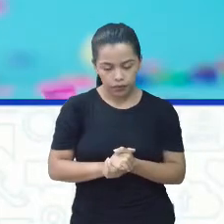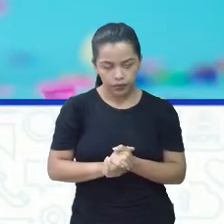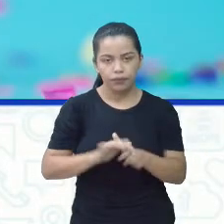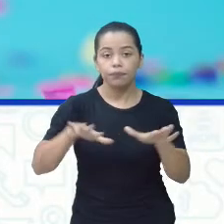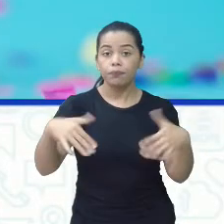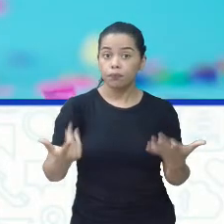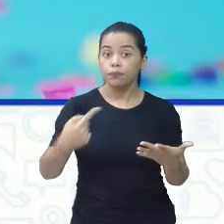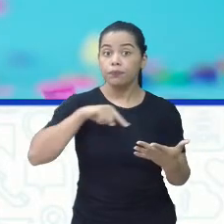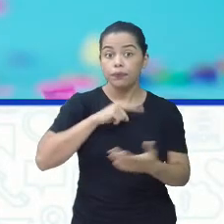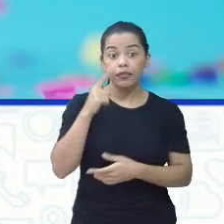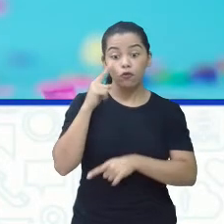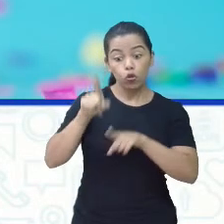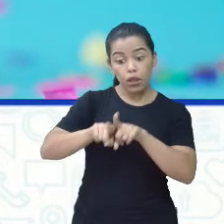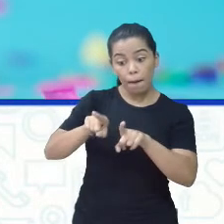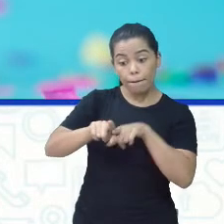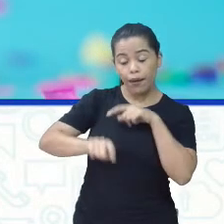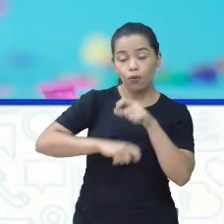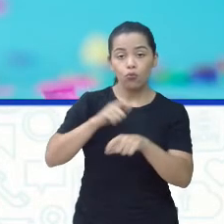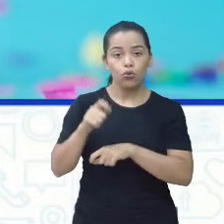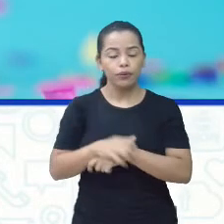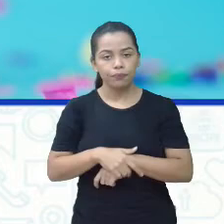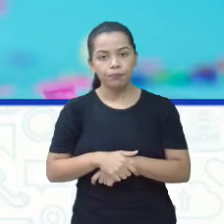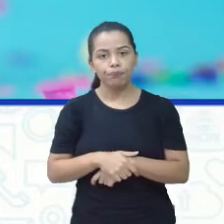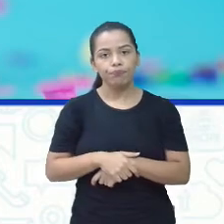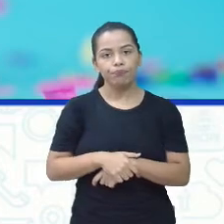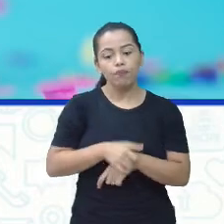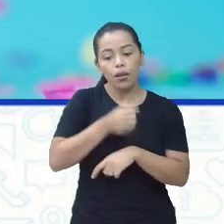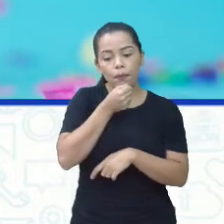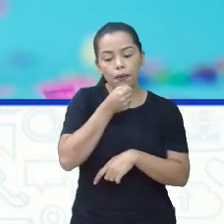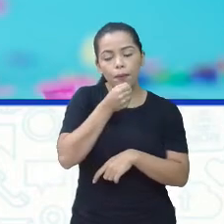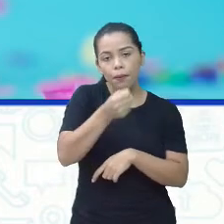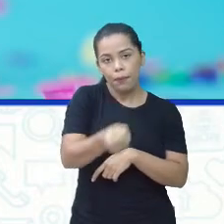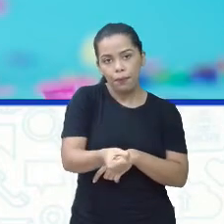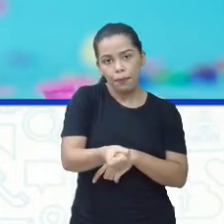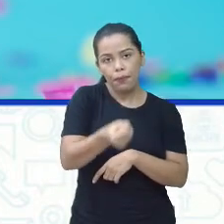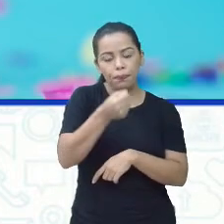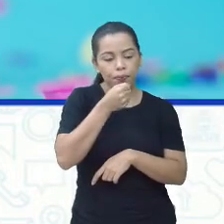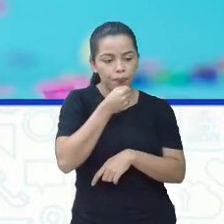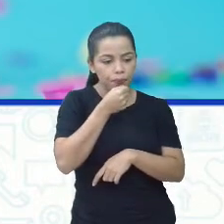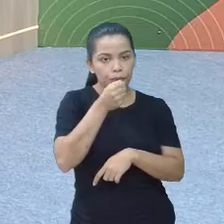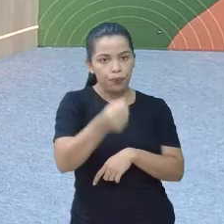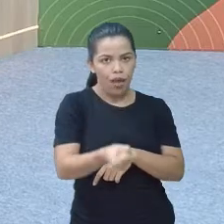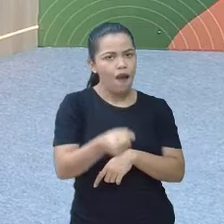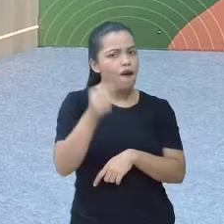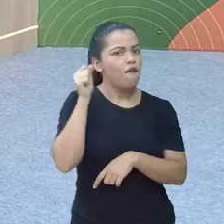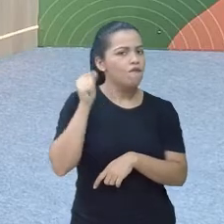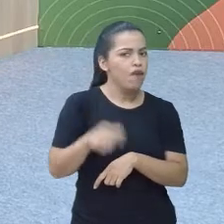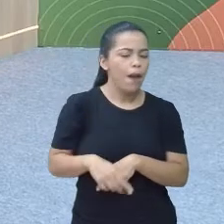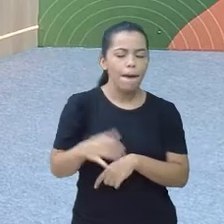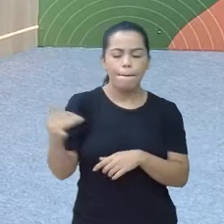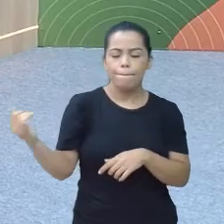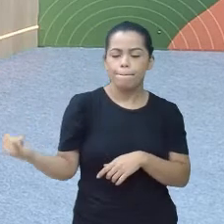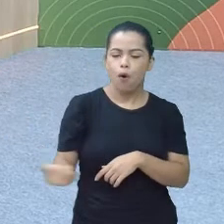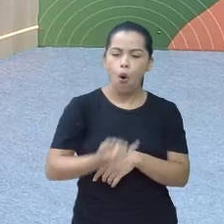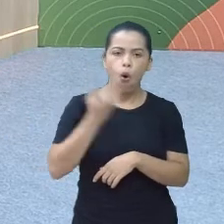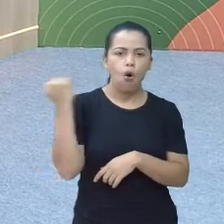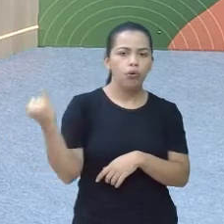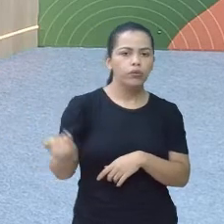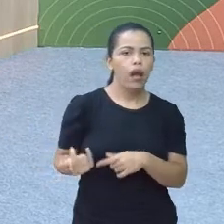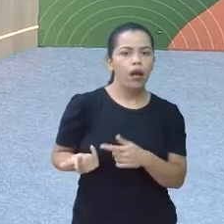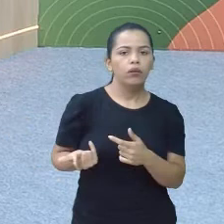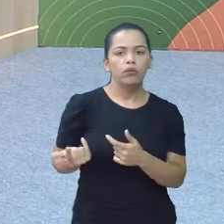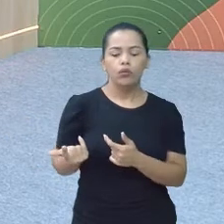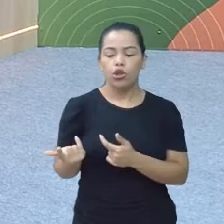gente também viu a entrevista, né? A entrevista sendo aí fundamental tanto na notícia quanto na reportagem